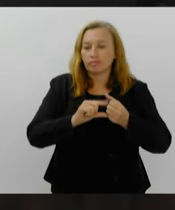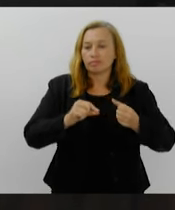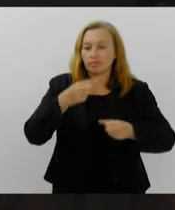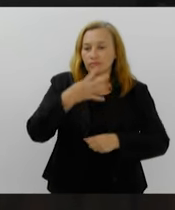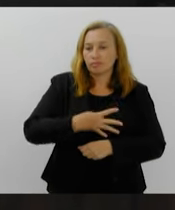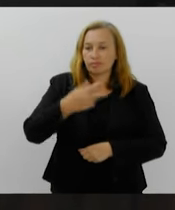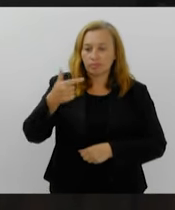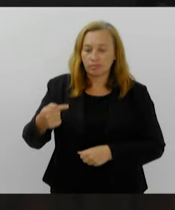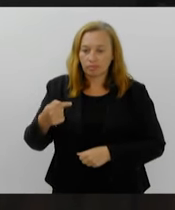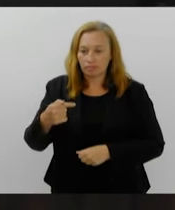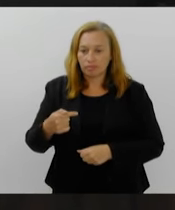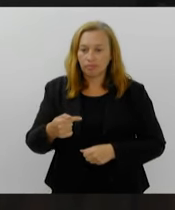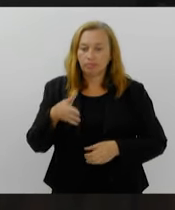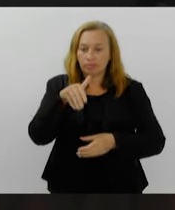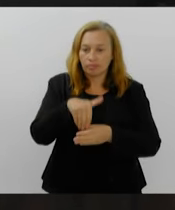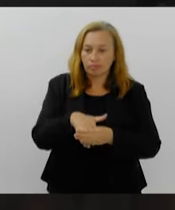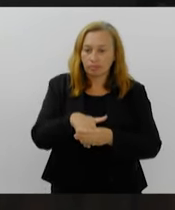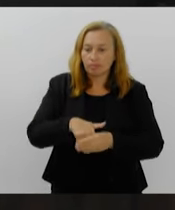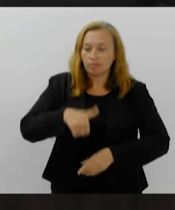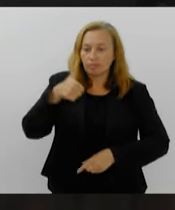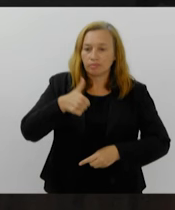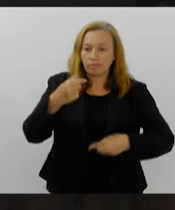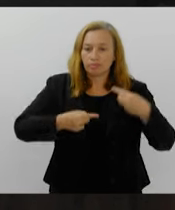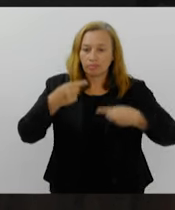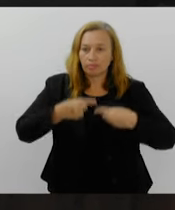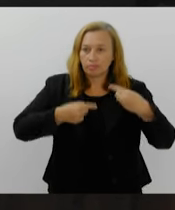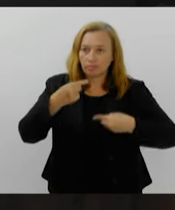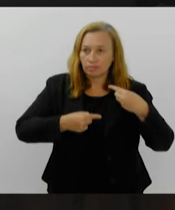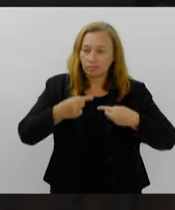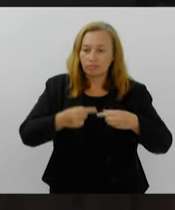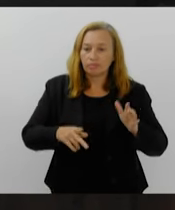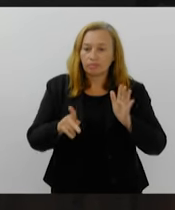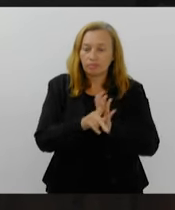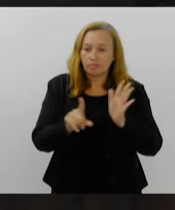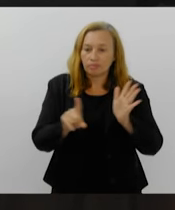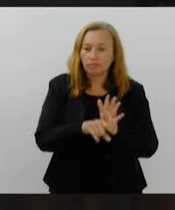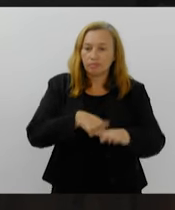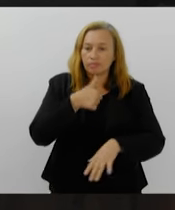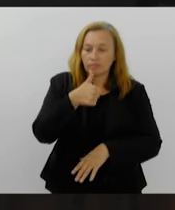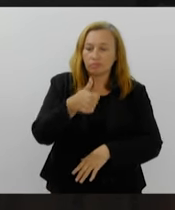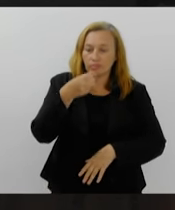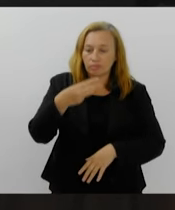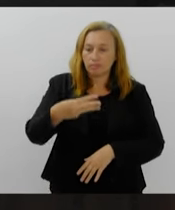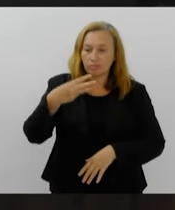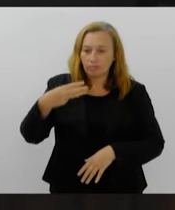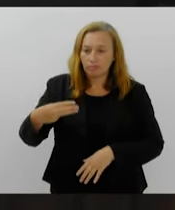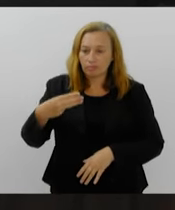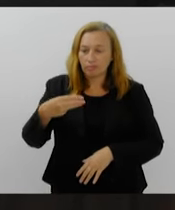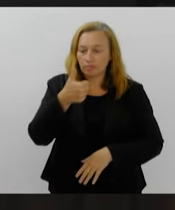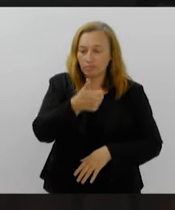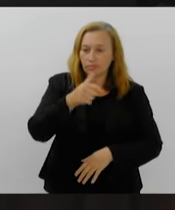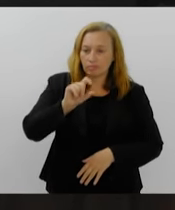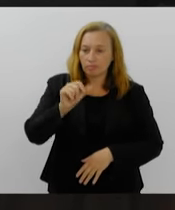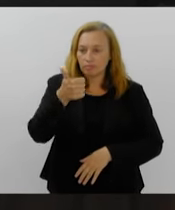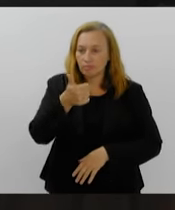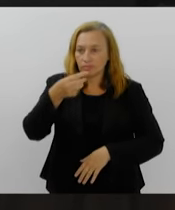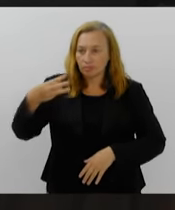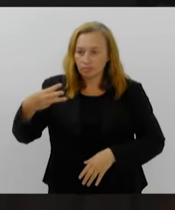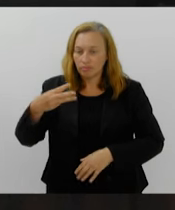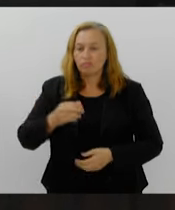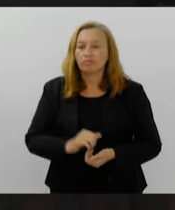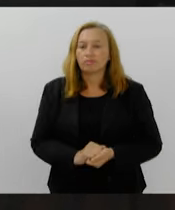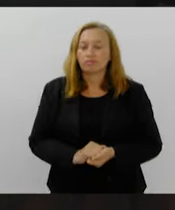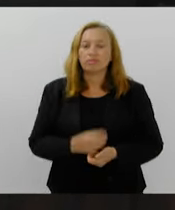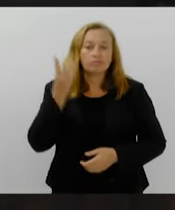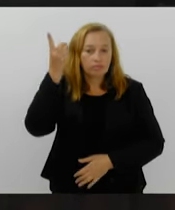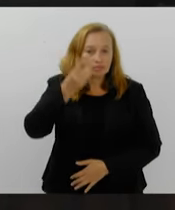Interno em votação em primeira discussão projeto de lei número 113 de 2023 de